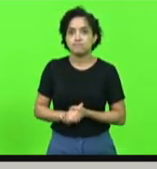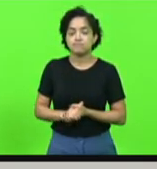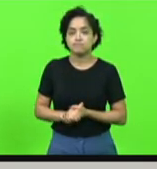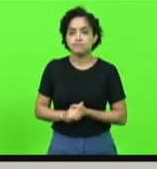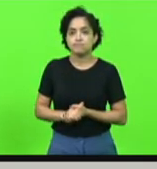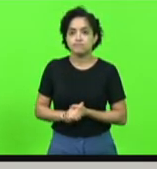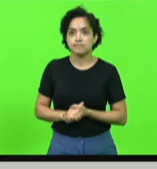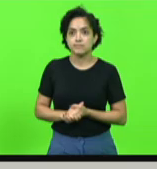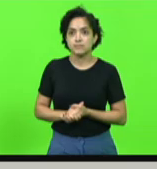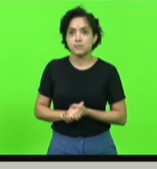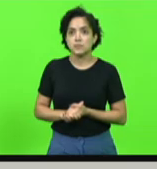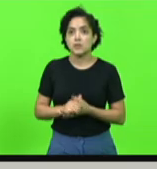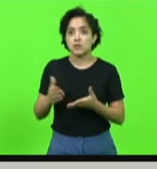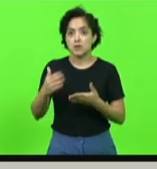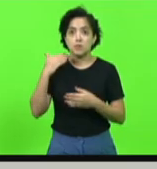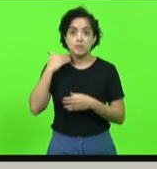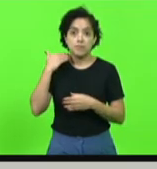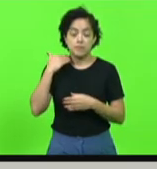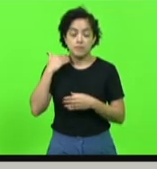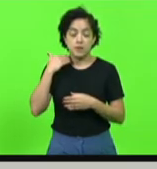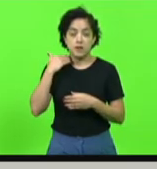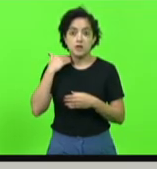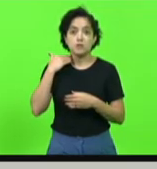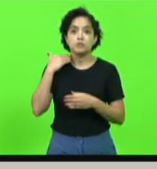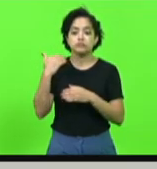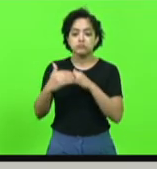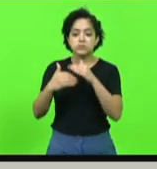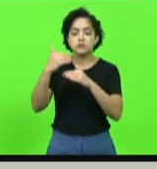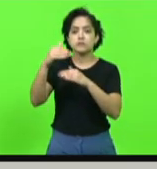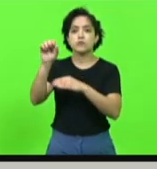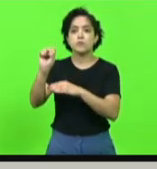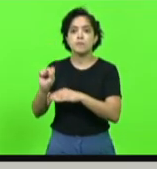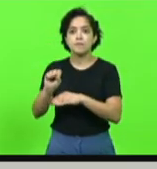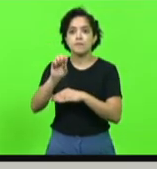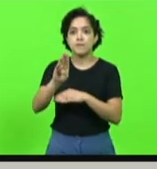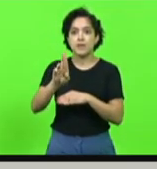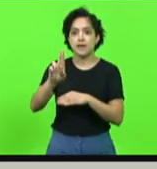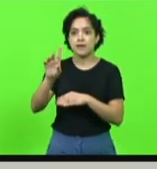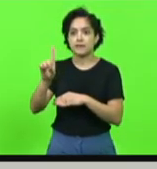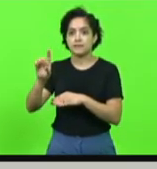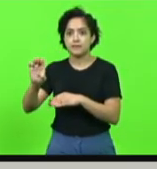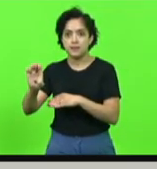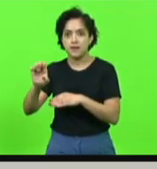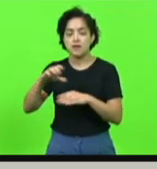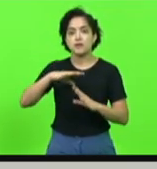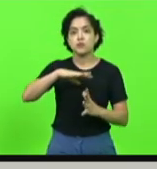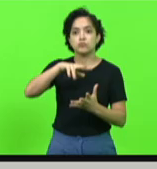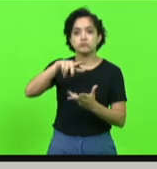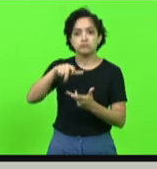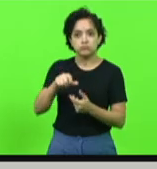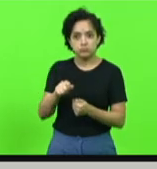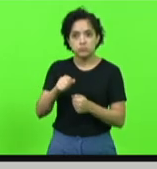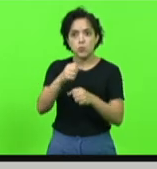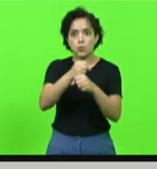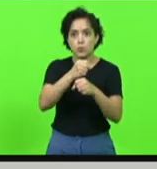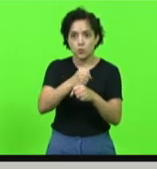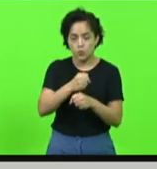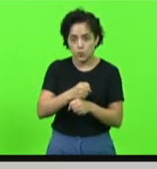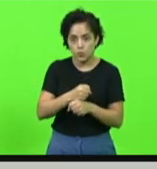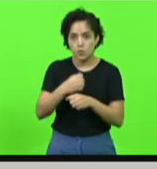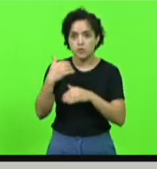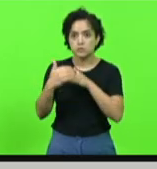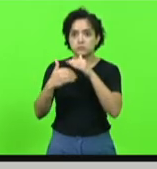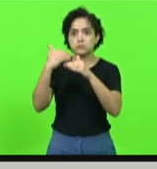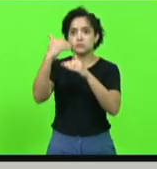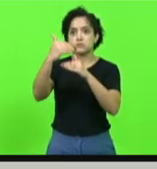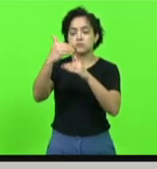a ser celebrada entre o Banco Regional de Desenvolvimento do Extremo Sul, BRDE, e o Banco Internacional para a Reconstrução do Desenvolvimento, BIRD,